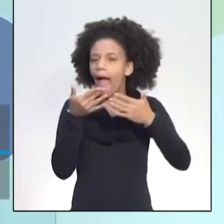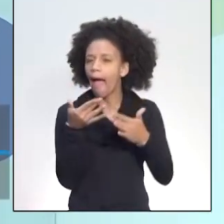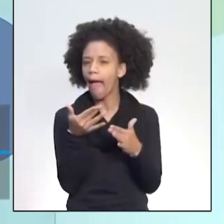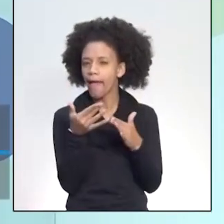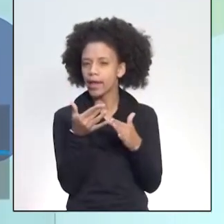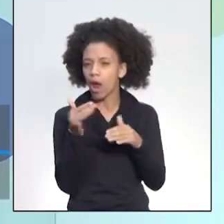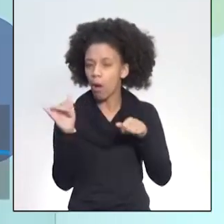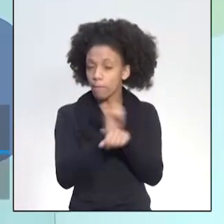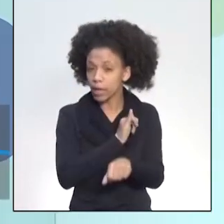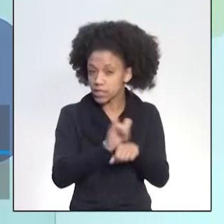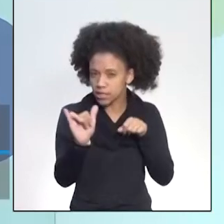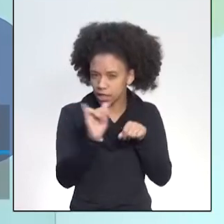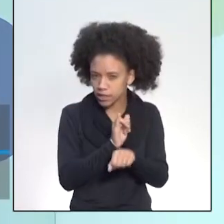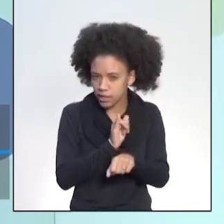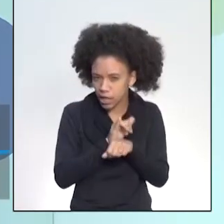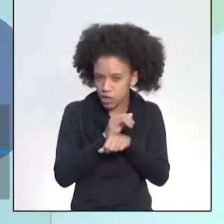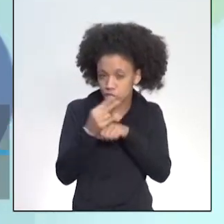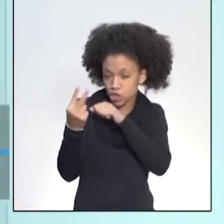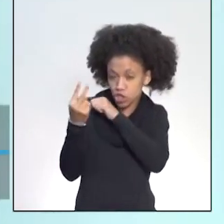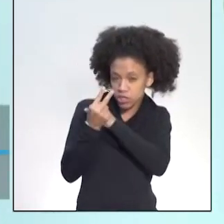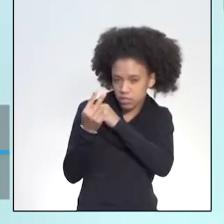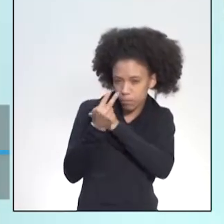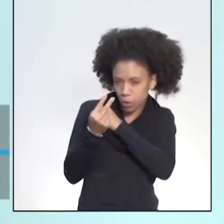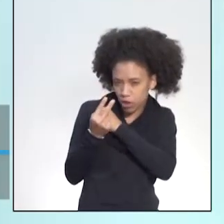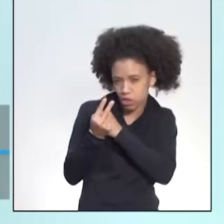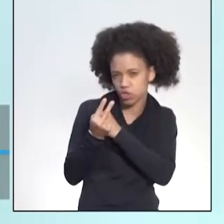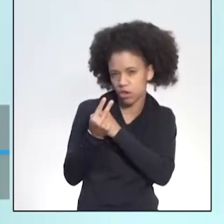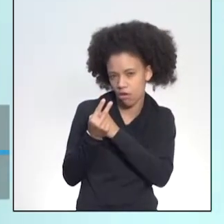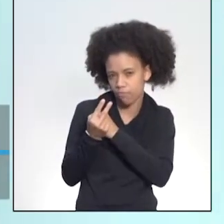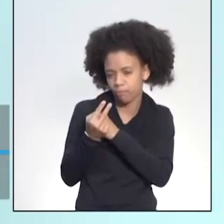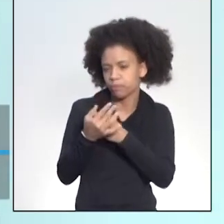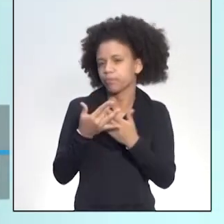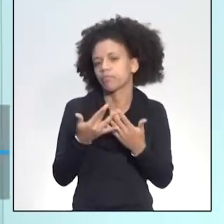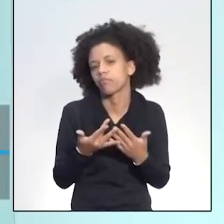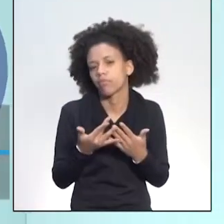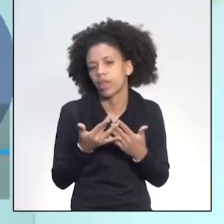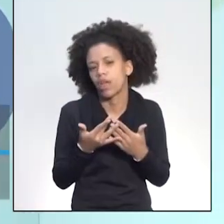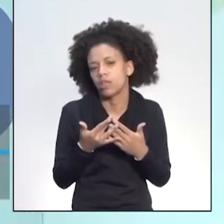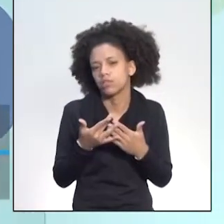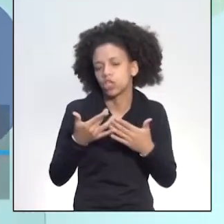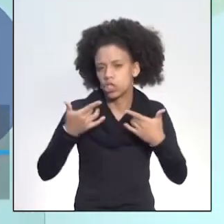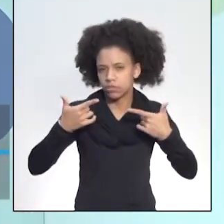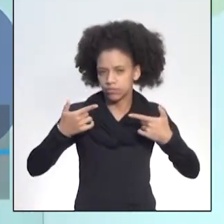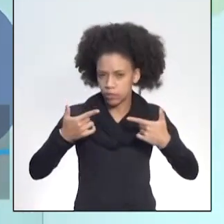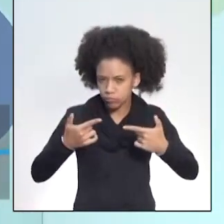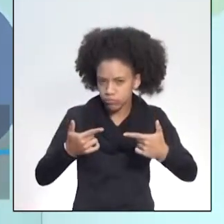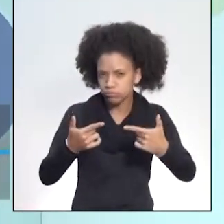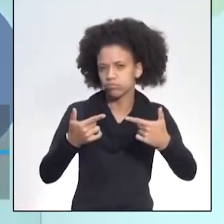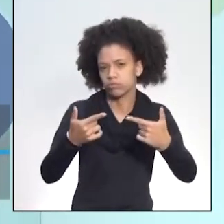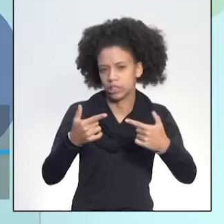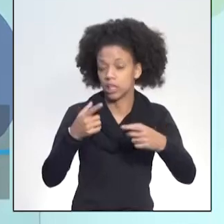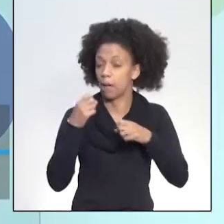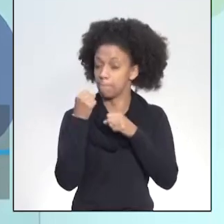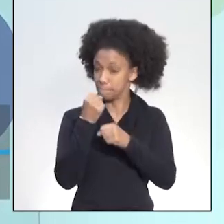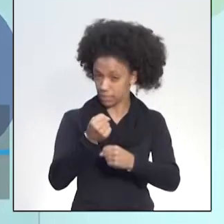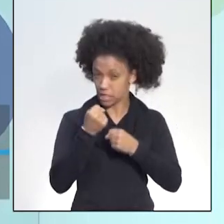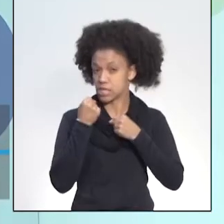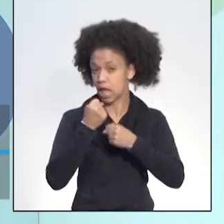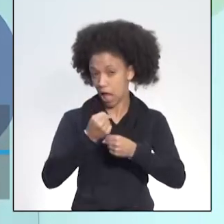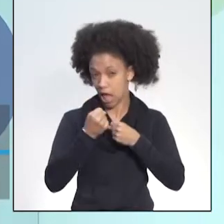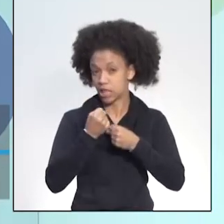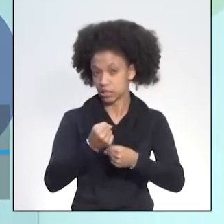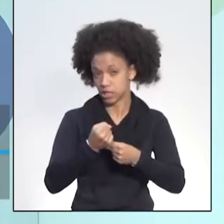se proteger, seja da artilharia e infantaria pesadas dos